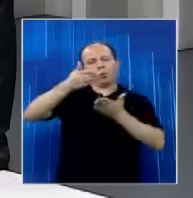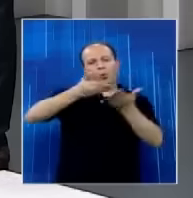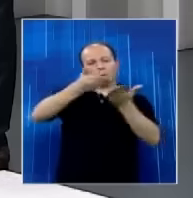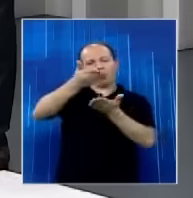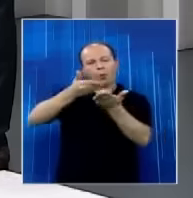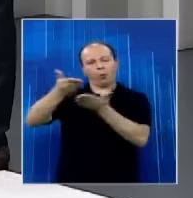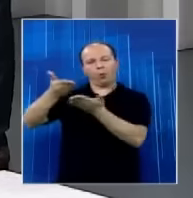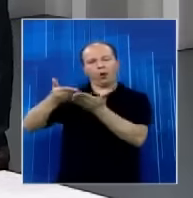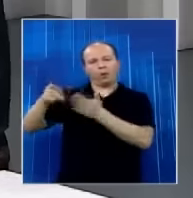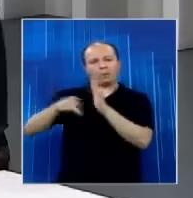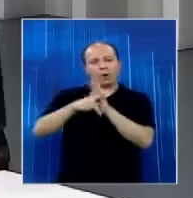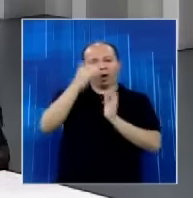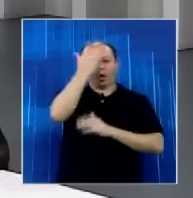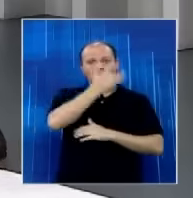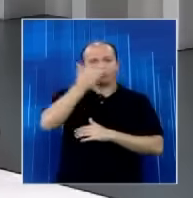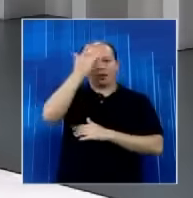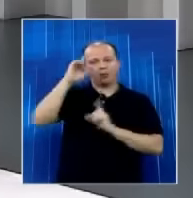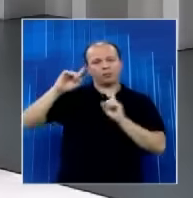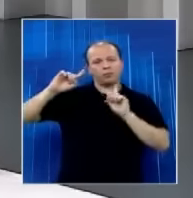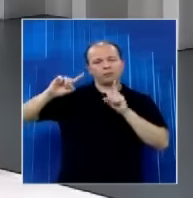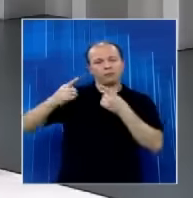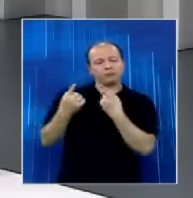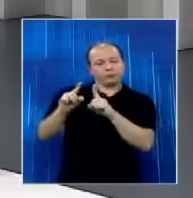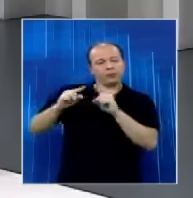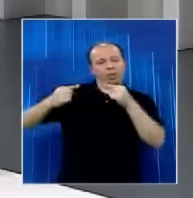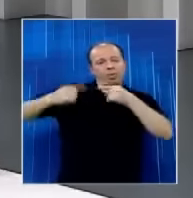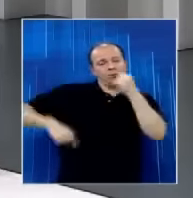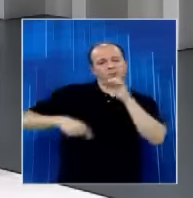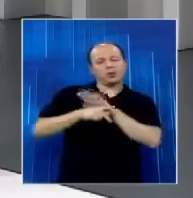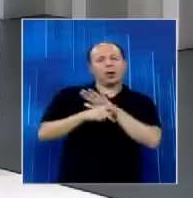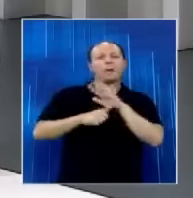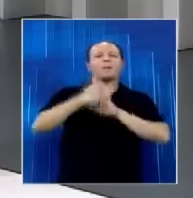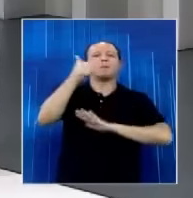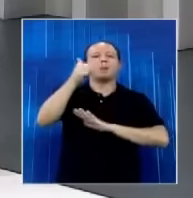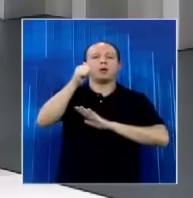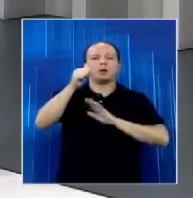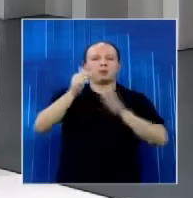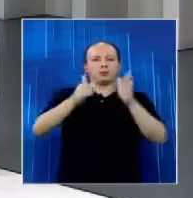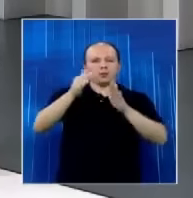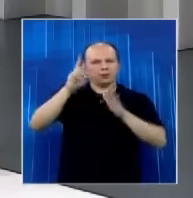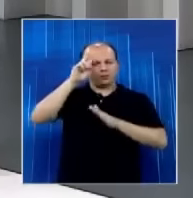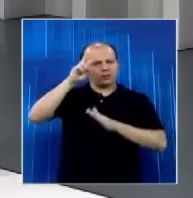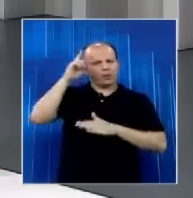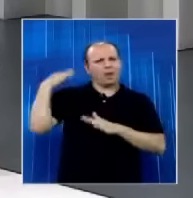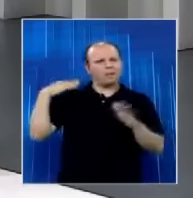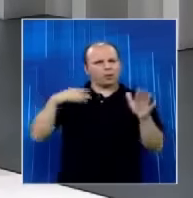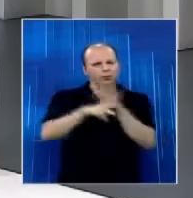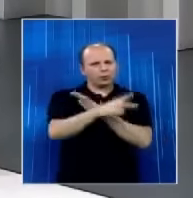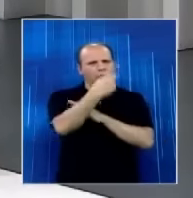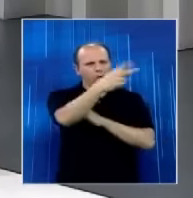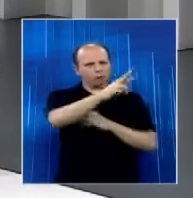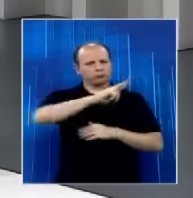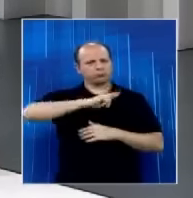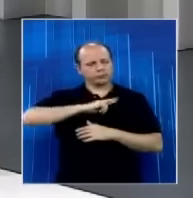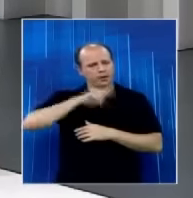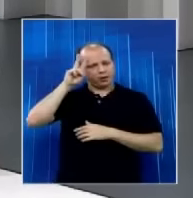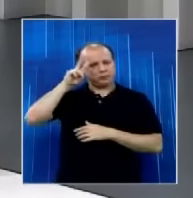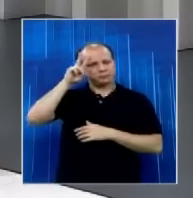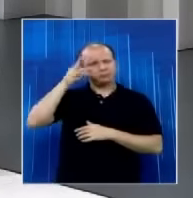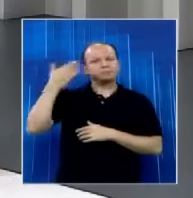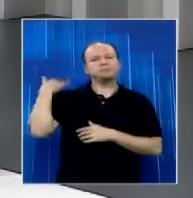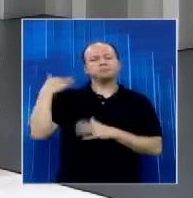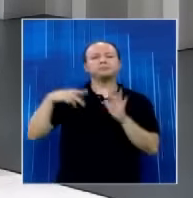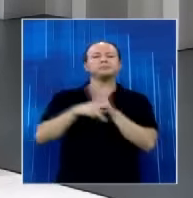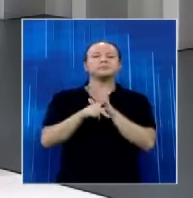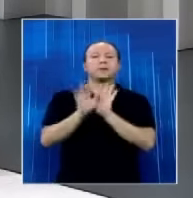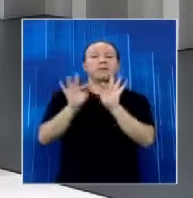trocas com o próprio Haddad. Como a gente pode ver nesse primeiro momento aqui, no primeiro bloco, quando ele perguntou para ela e ela respondeu, etc. E